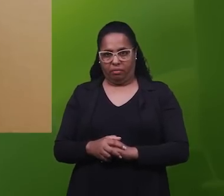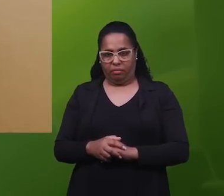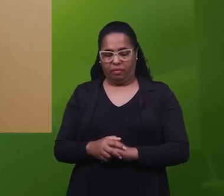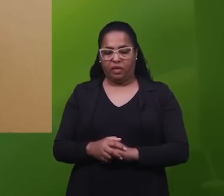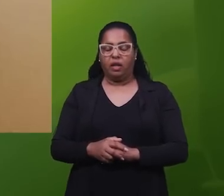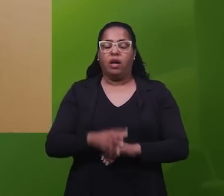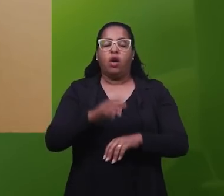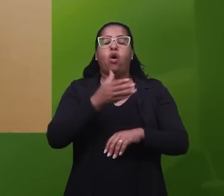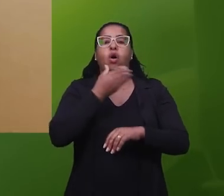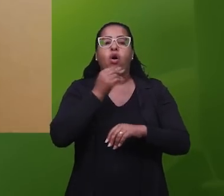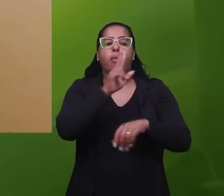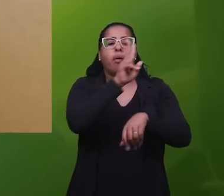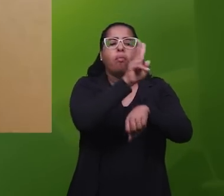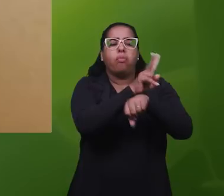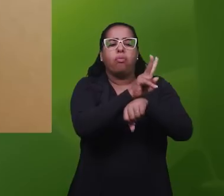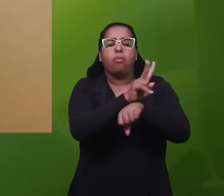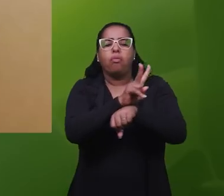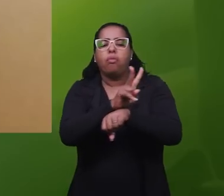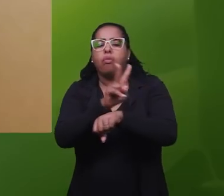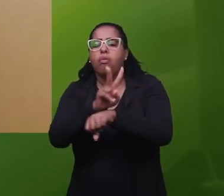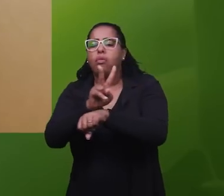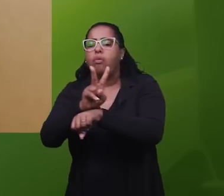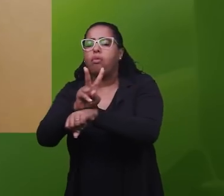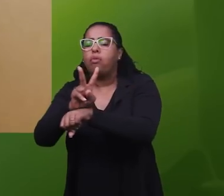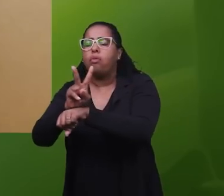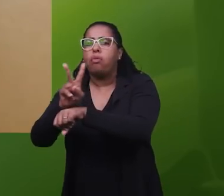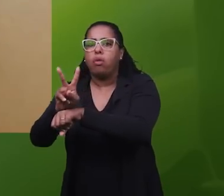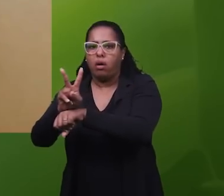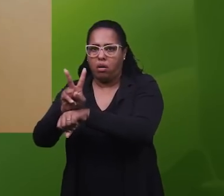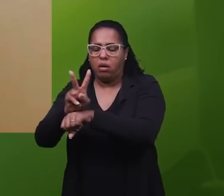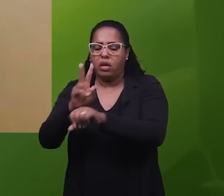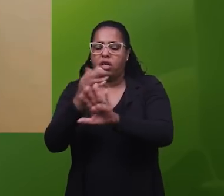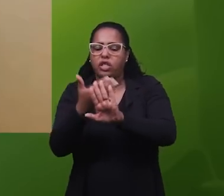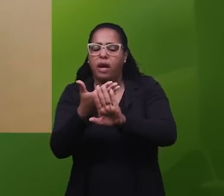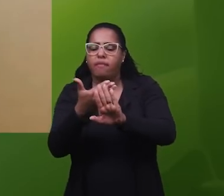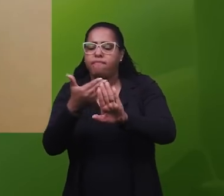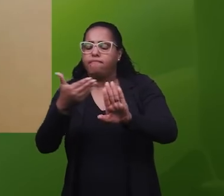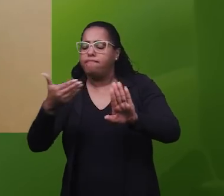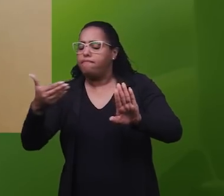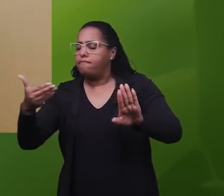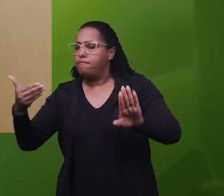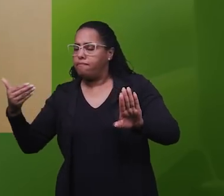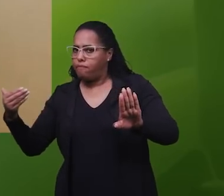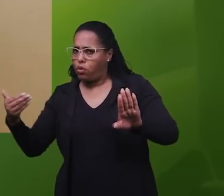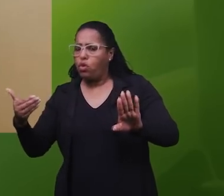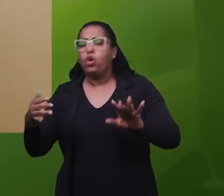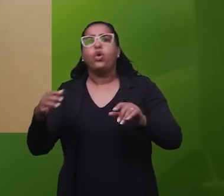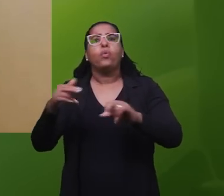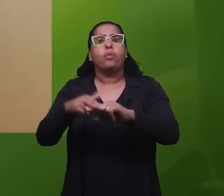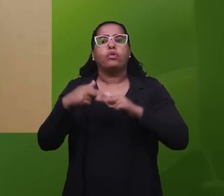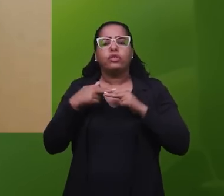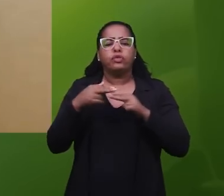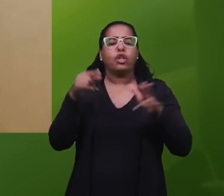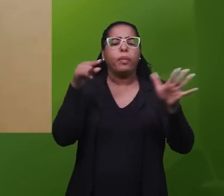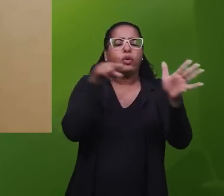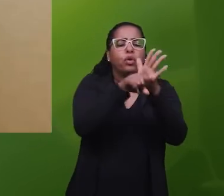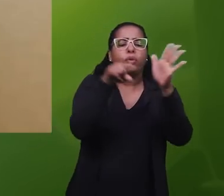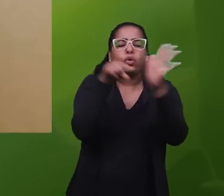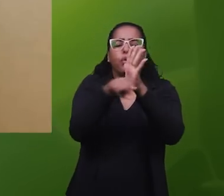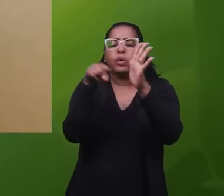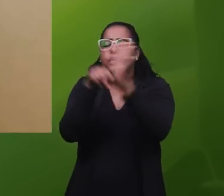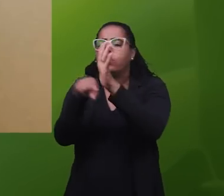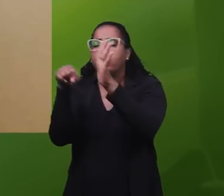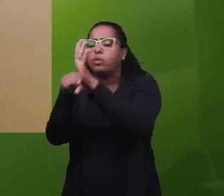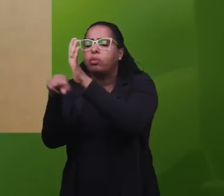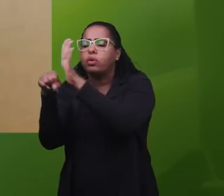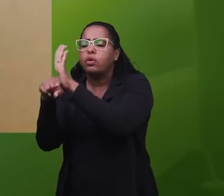quem? Dos guardas, para os quais ela tinha indagado, questionado, mas